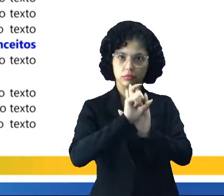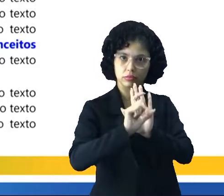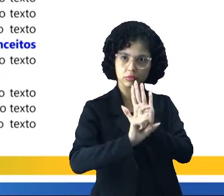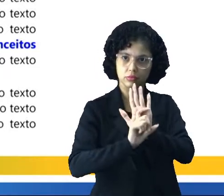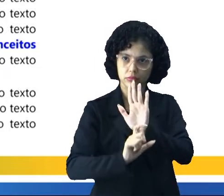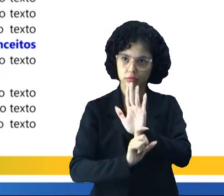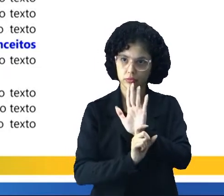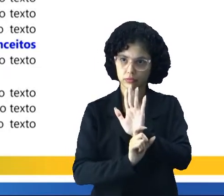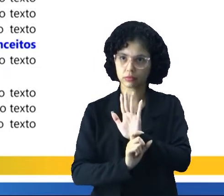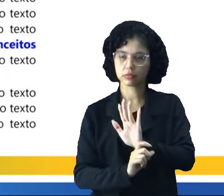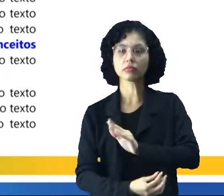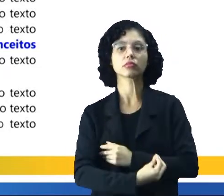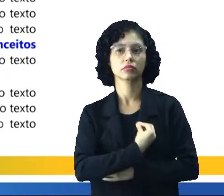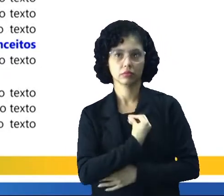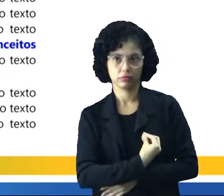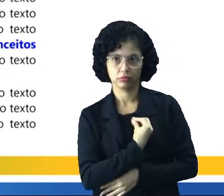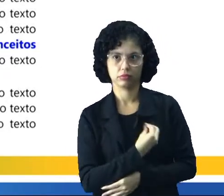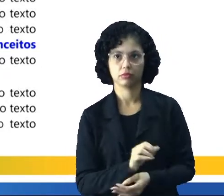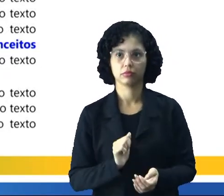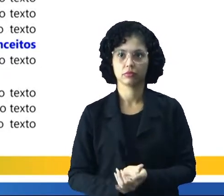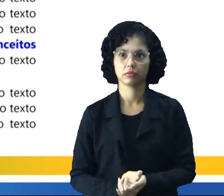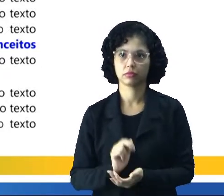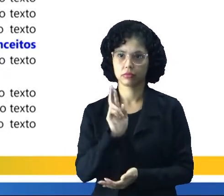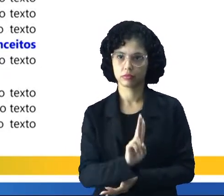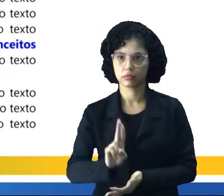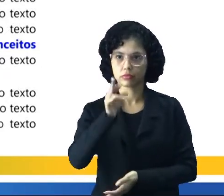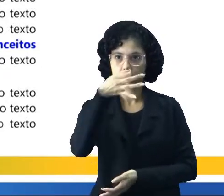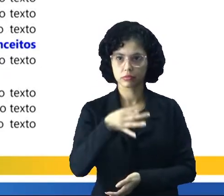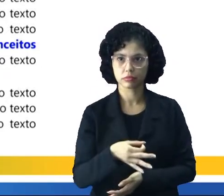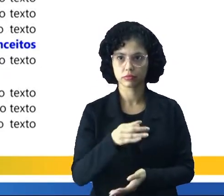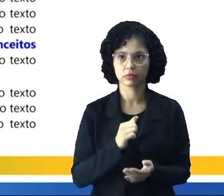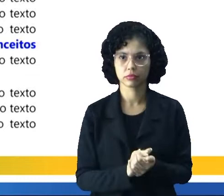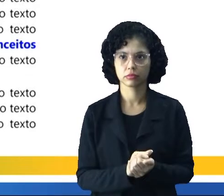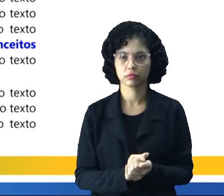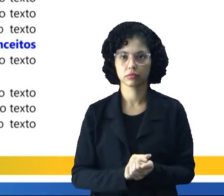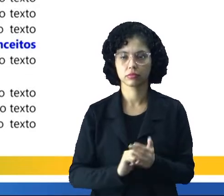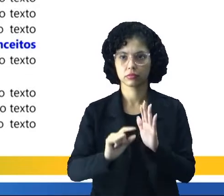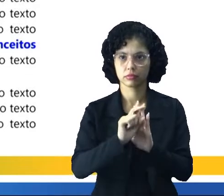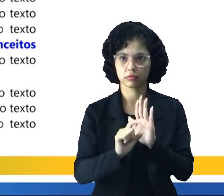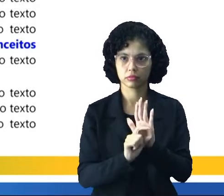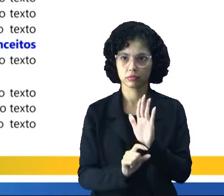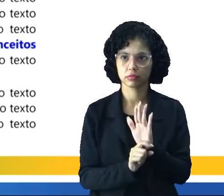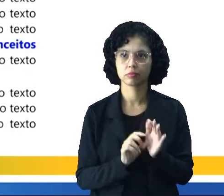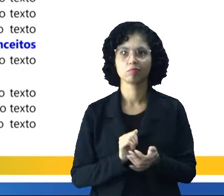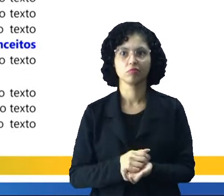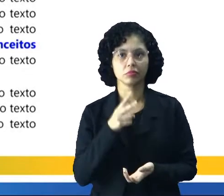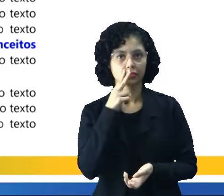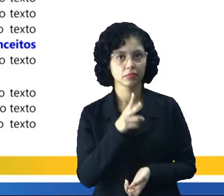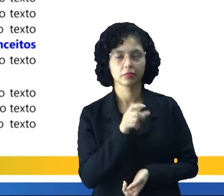é a presença de elementos coesivos adequadamente mobilizados entre os parágrafos,